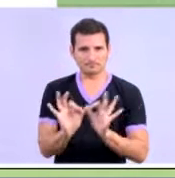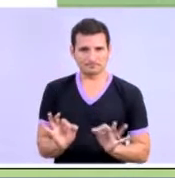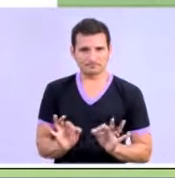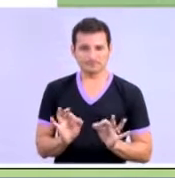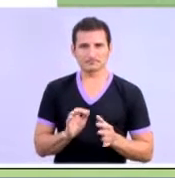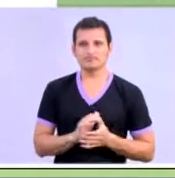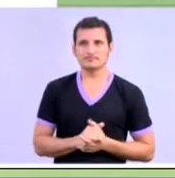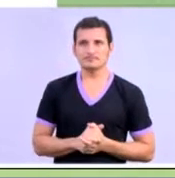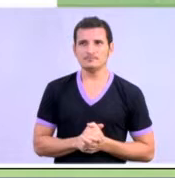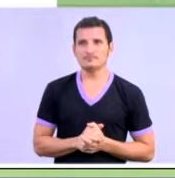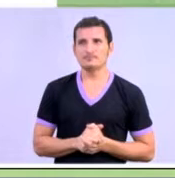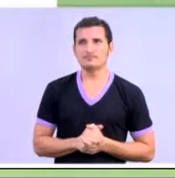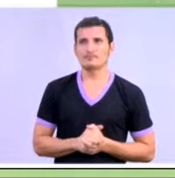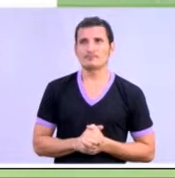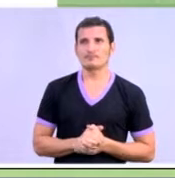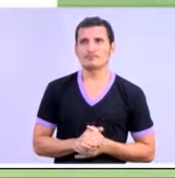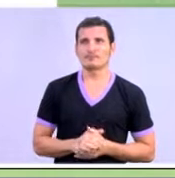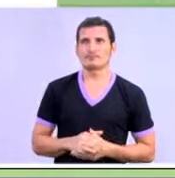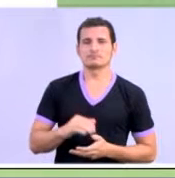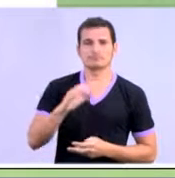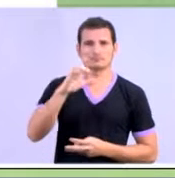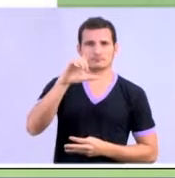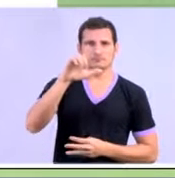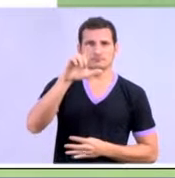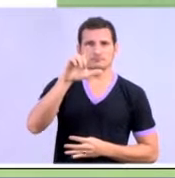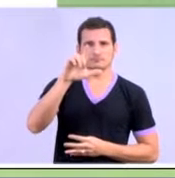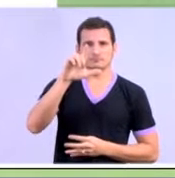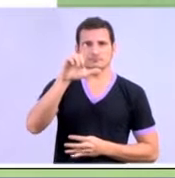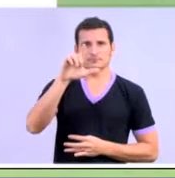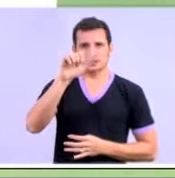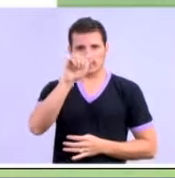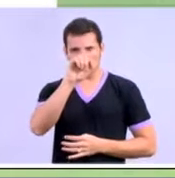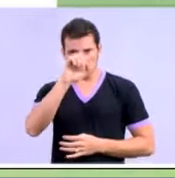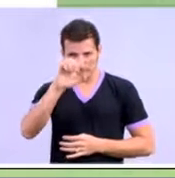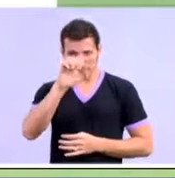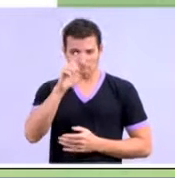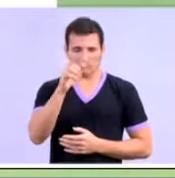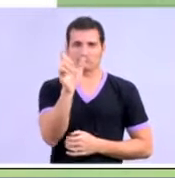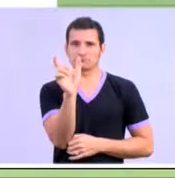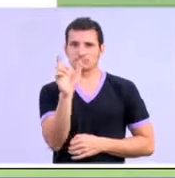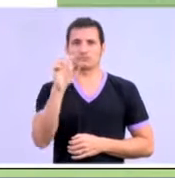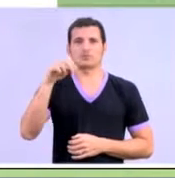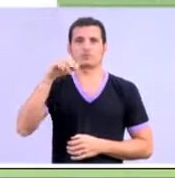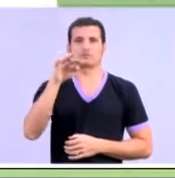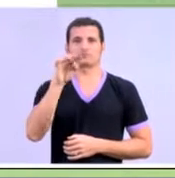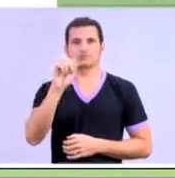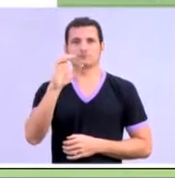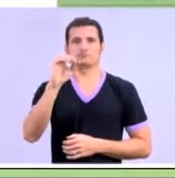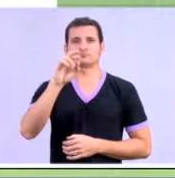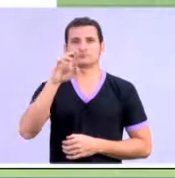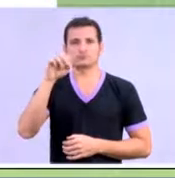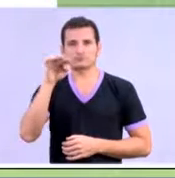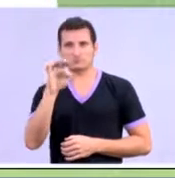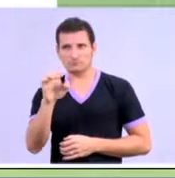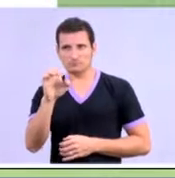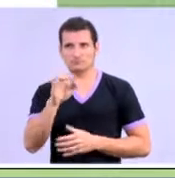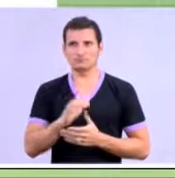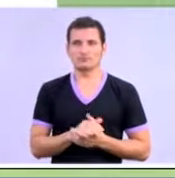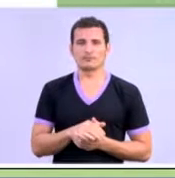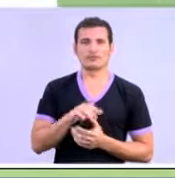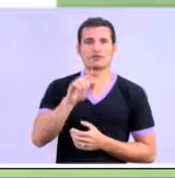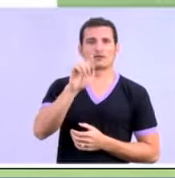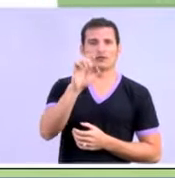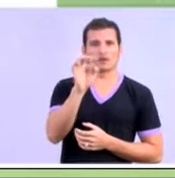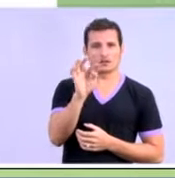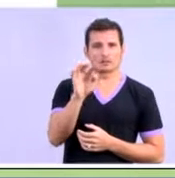vou definir uma classe, definir a classe conta corrente. Primeiro eu defino os atributos, olha aqui. Depois eu defino os getters,